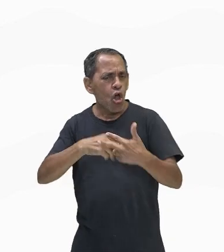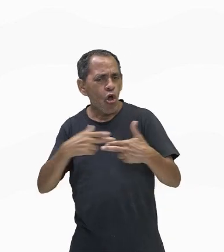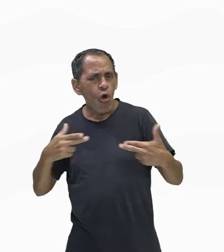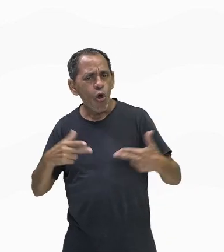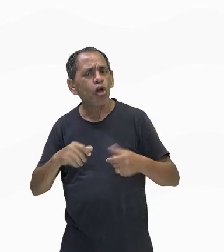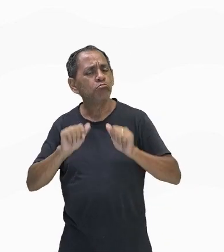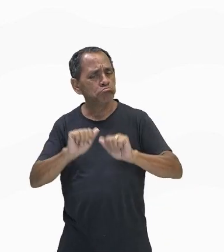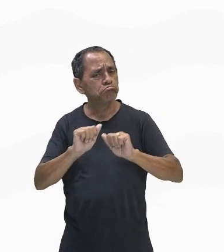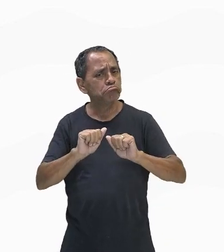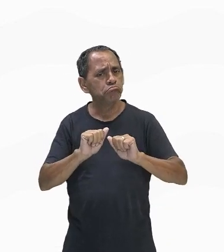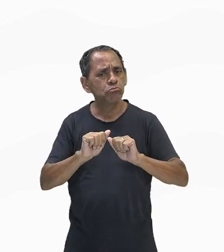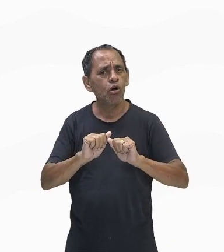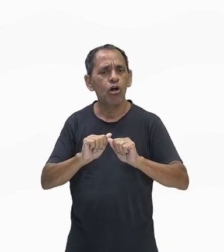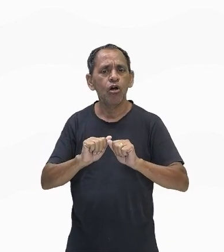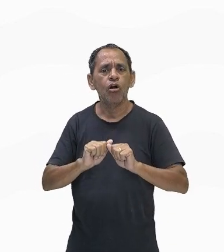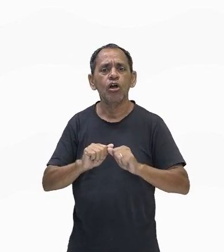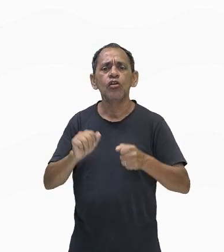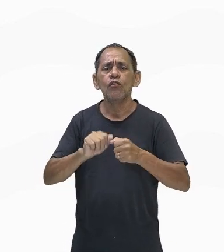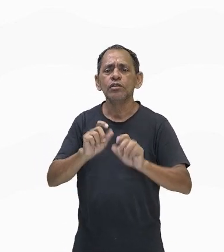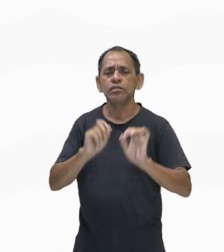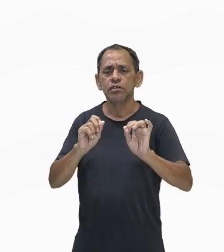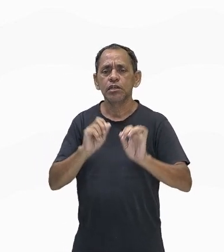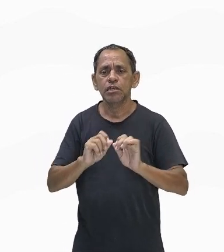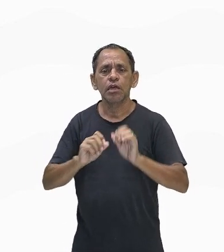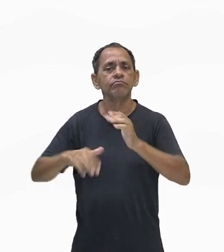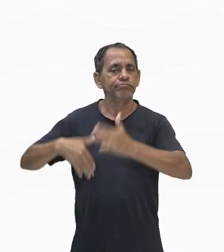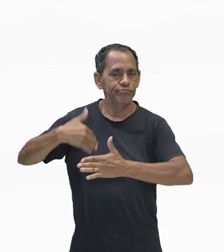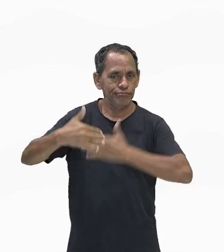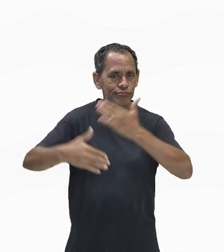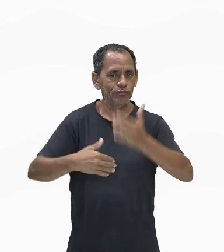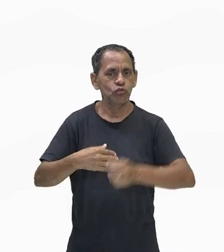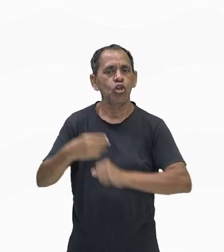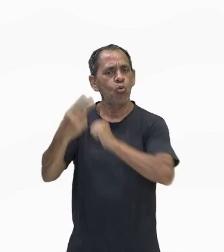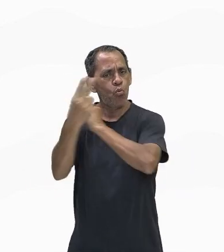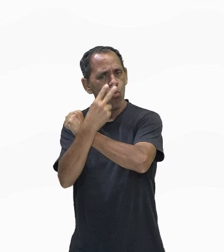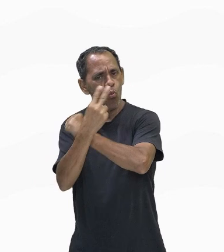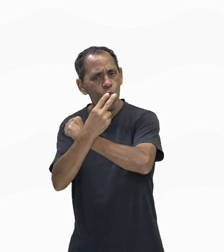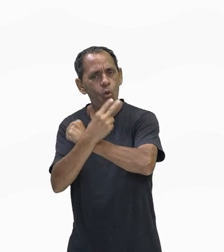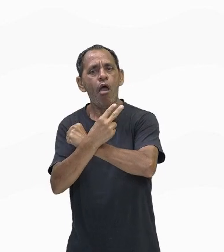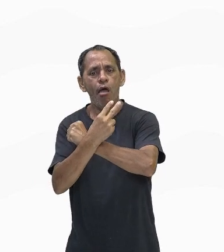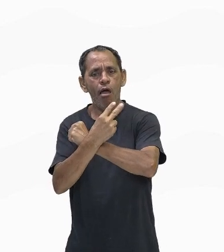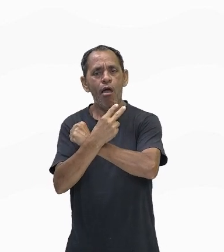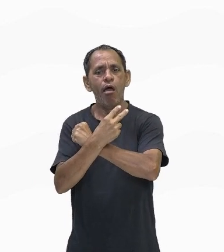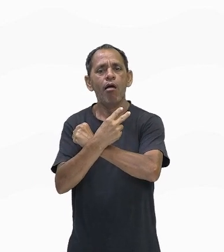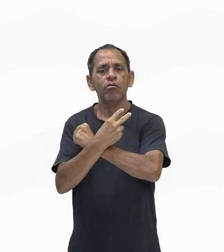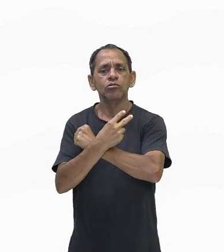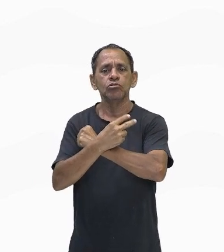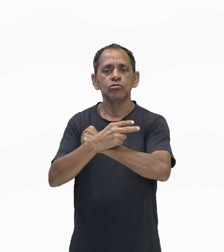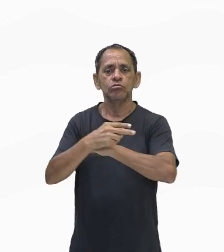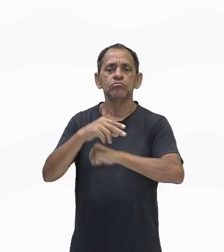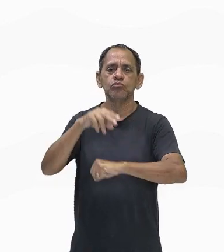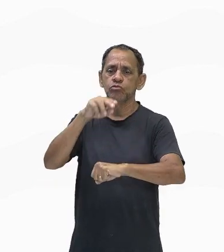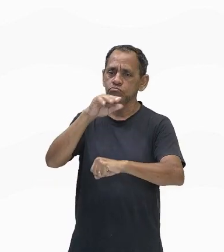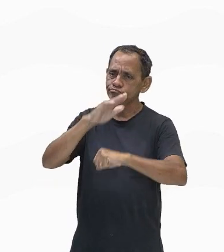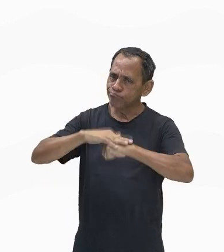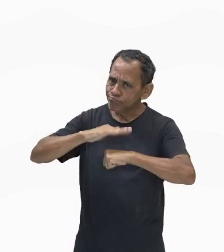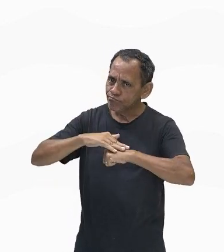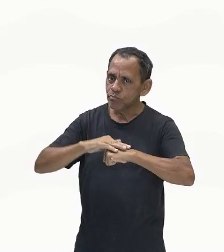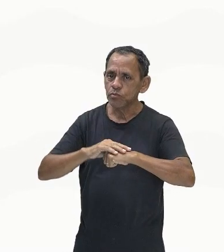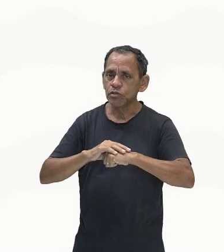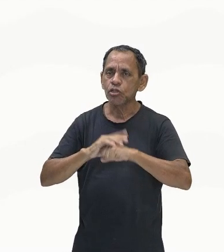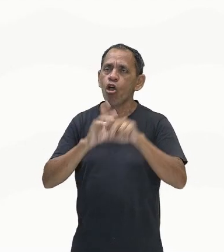para desenvolver esse autocuidado. Primeiro, dormir,